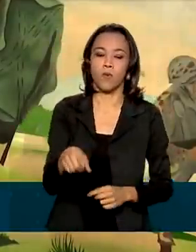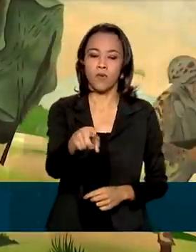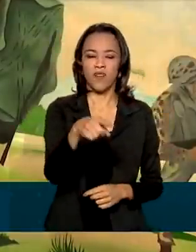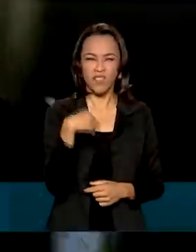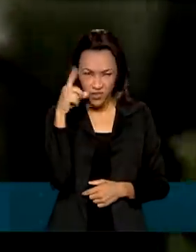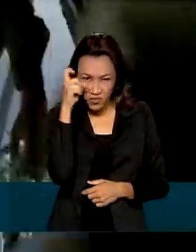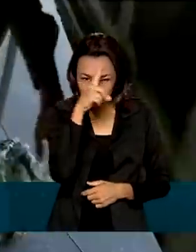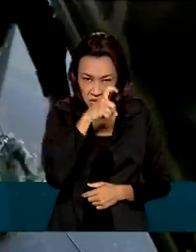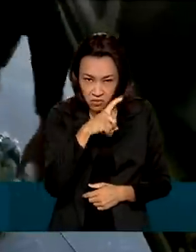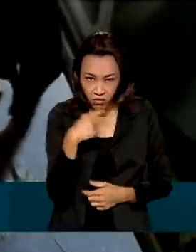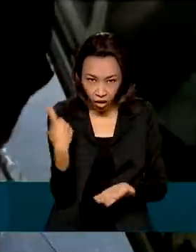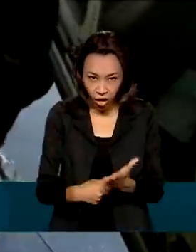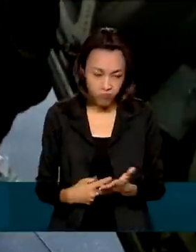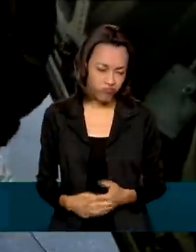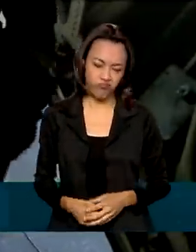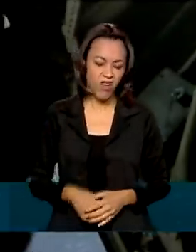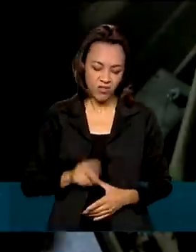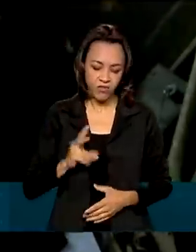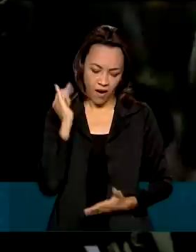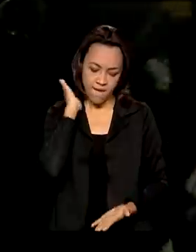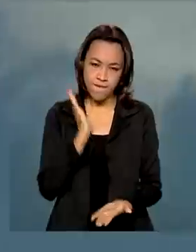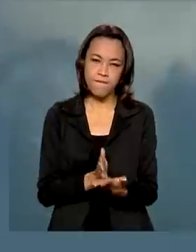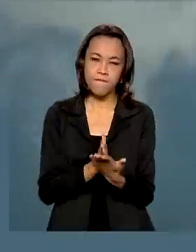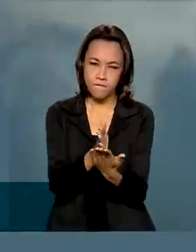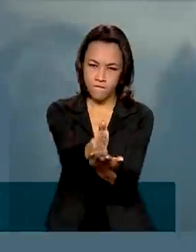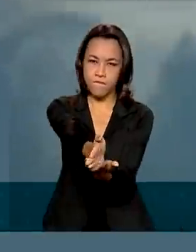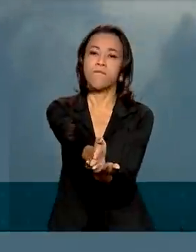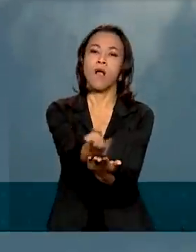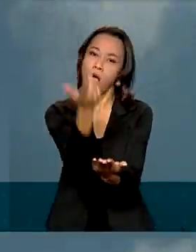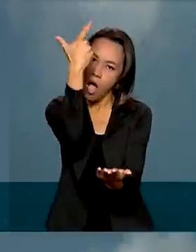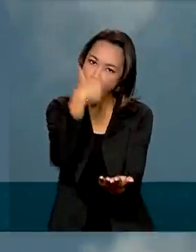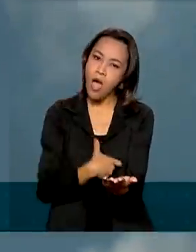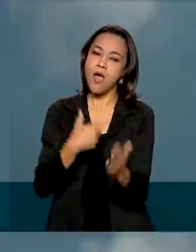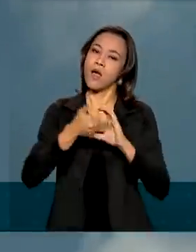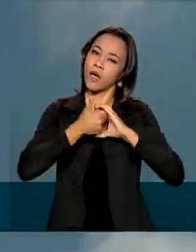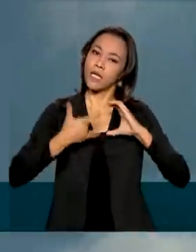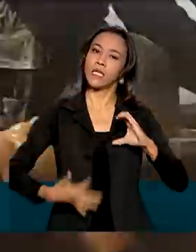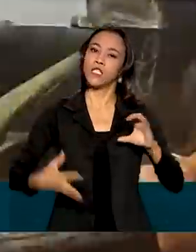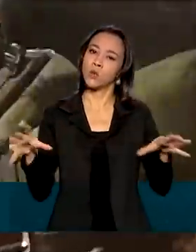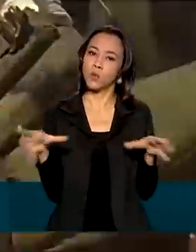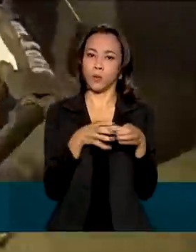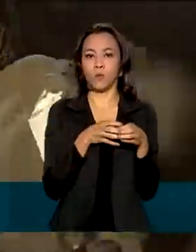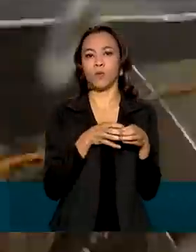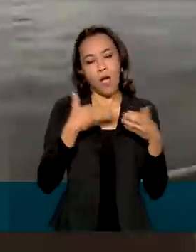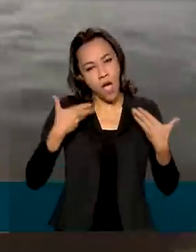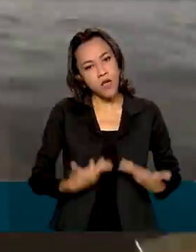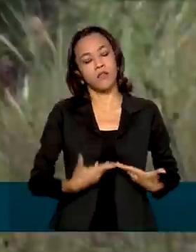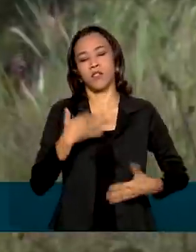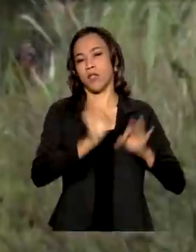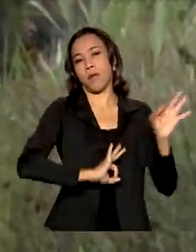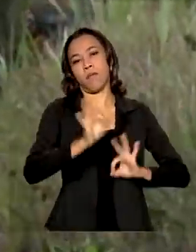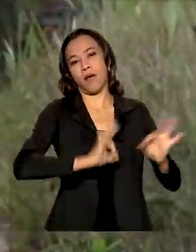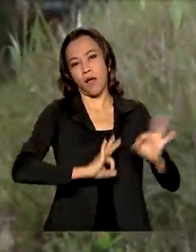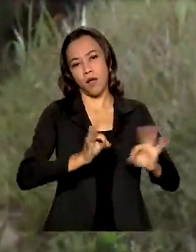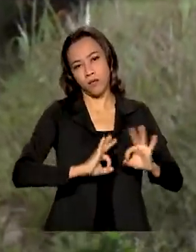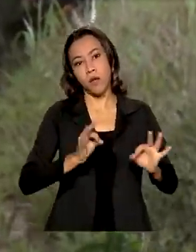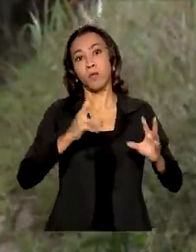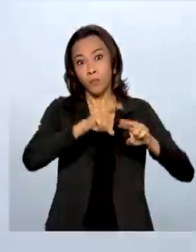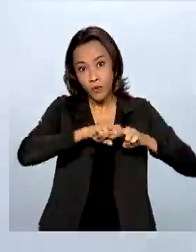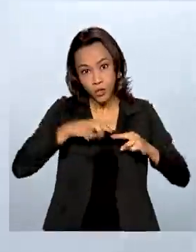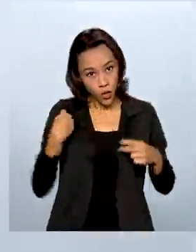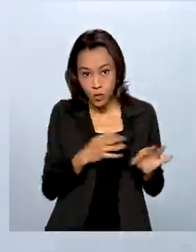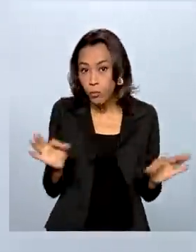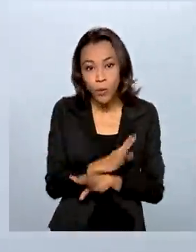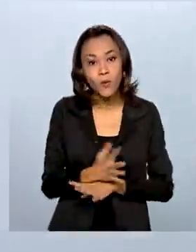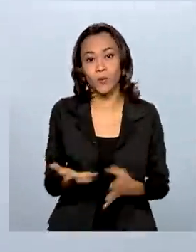missão difícil, a gente vai cumprir qualquer tipo de missão. Essa é a característica da nossa tropa, é para isso que a gente é preparado e por isso a gente está